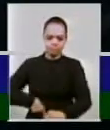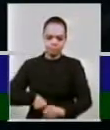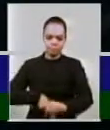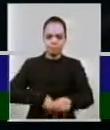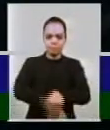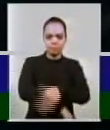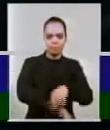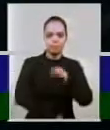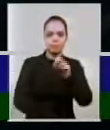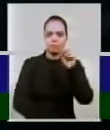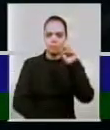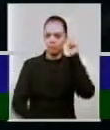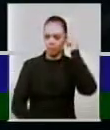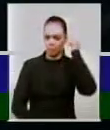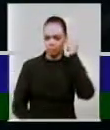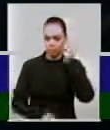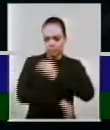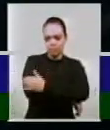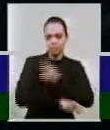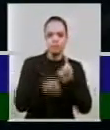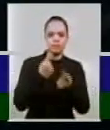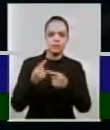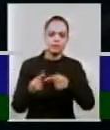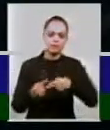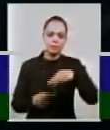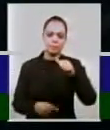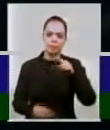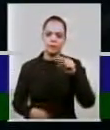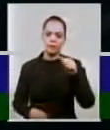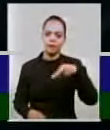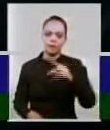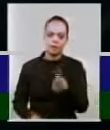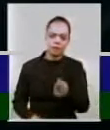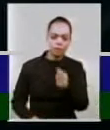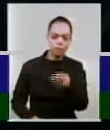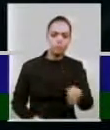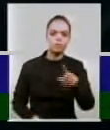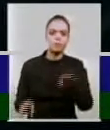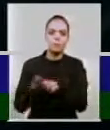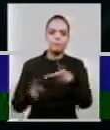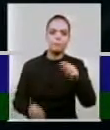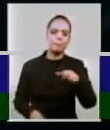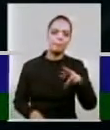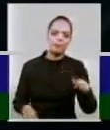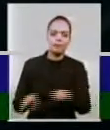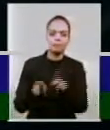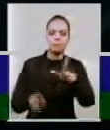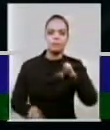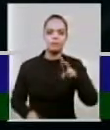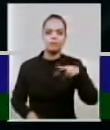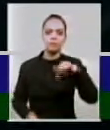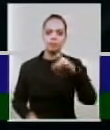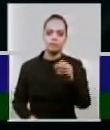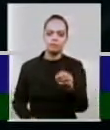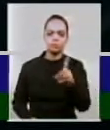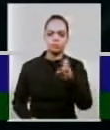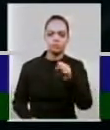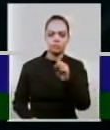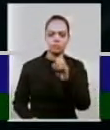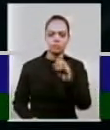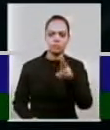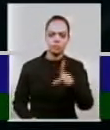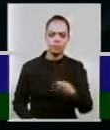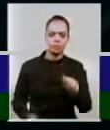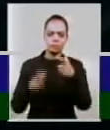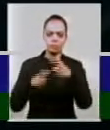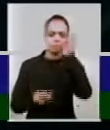na rua São Paulo, esquina com as avenidas Maranhão, Avenida Pará e Avenida Levindo de Souza, no bairro Brasil. Também